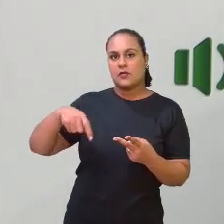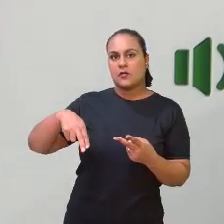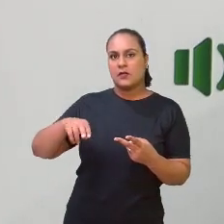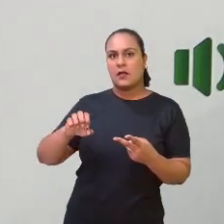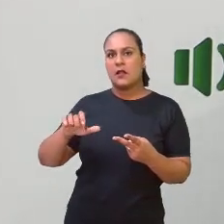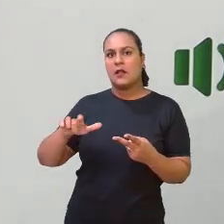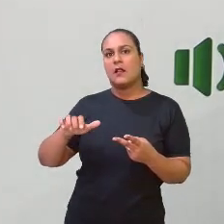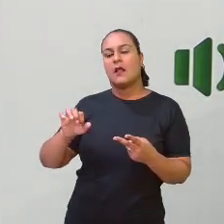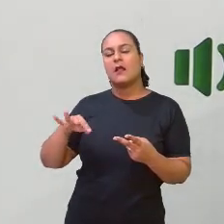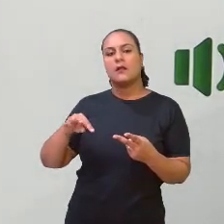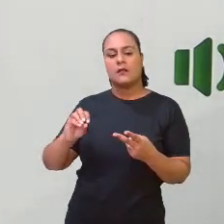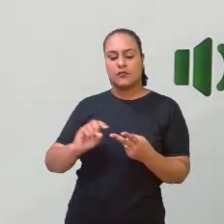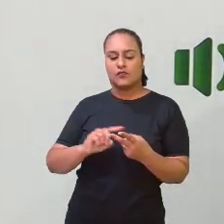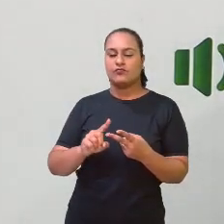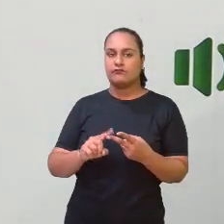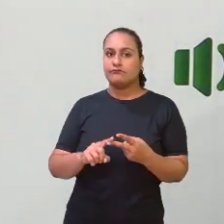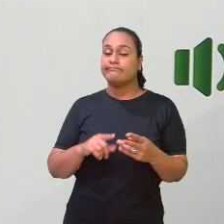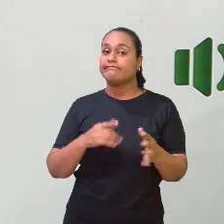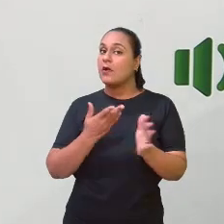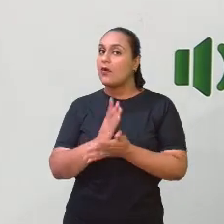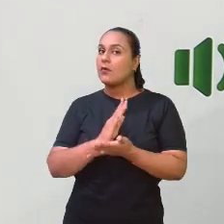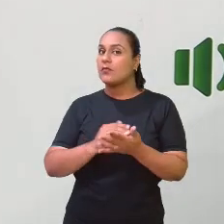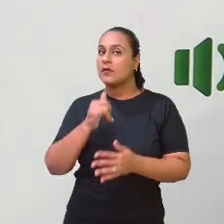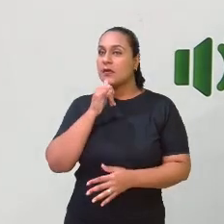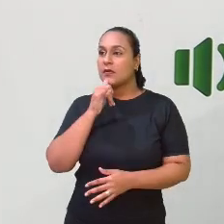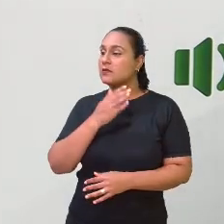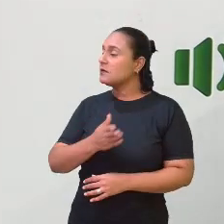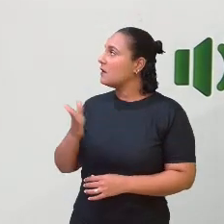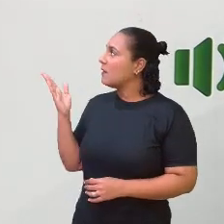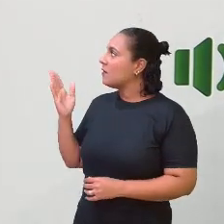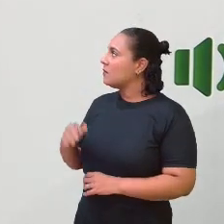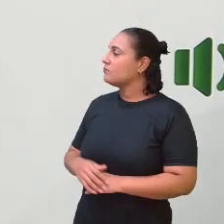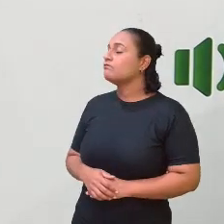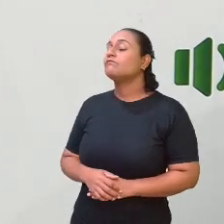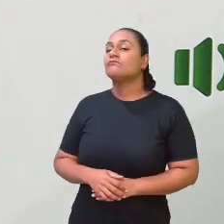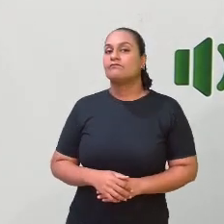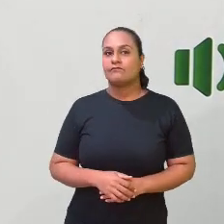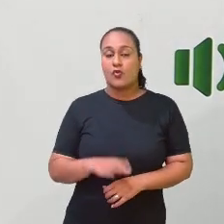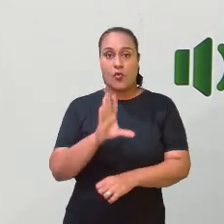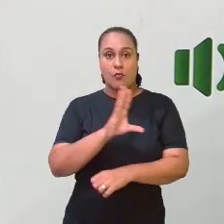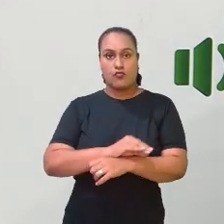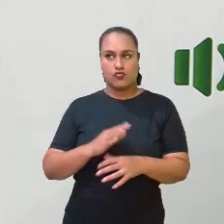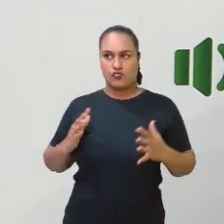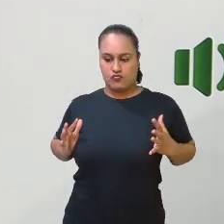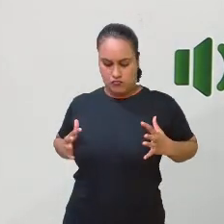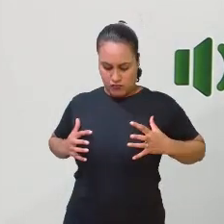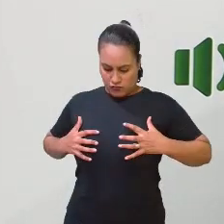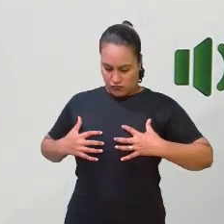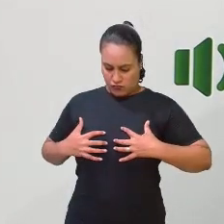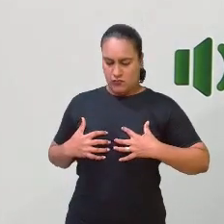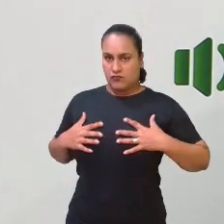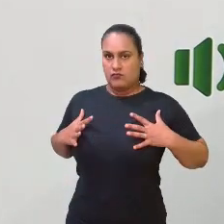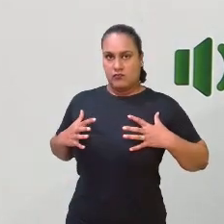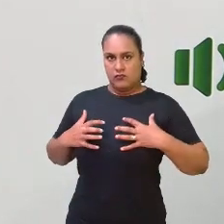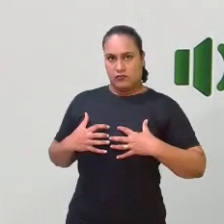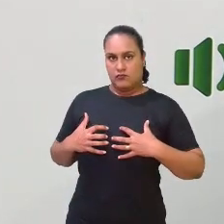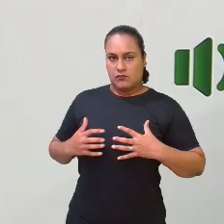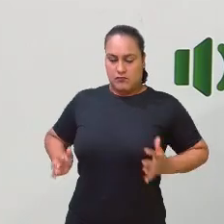A gente tem alguns exemplos aqui, ó, o músculo do peitoral, a gente tem aqui, ó, os